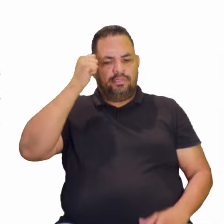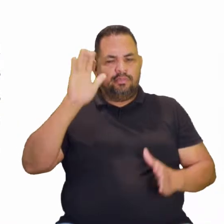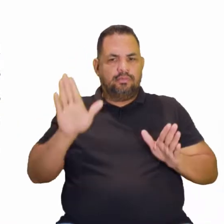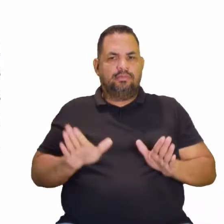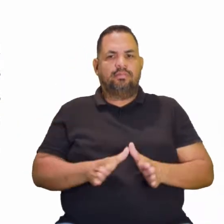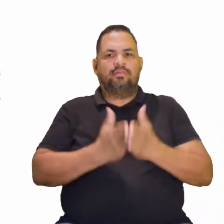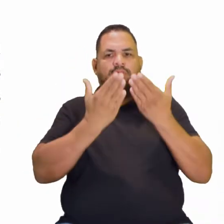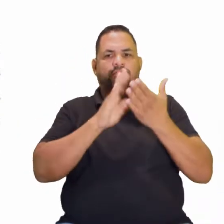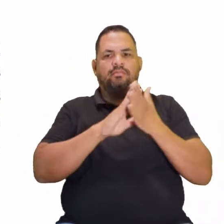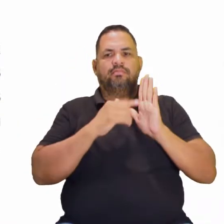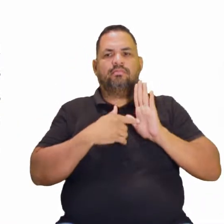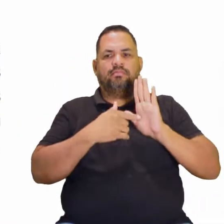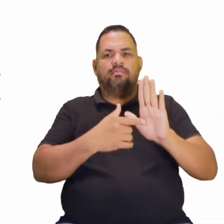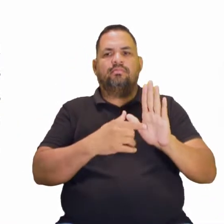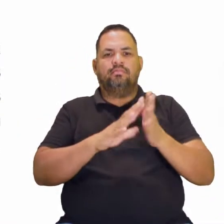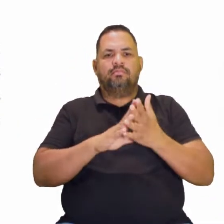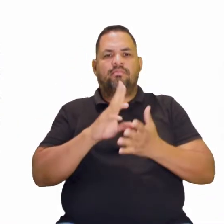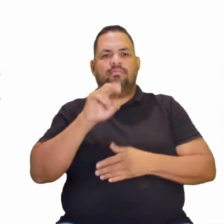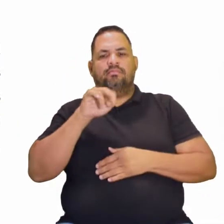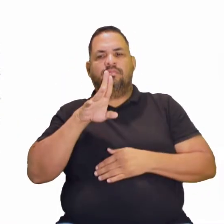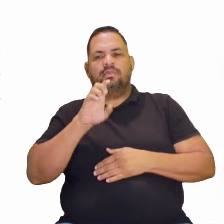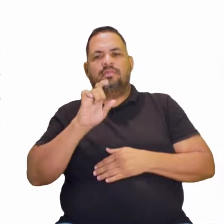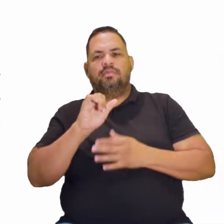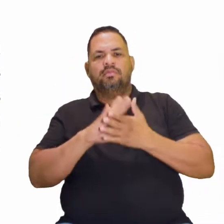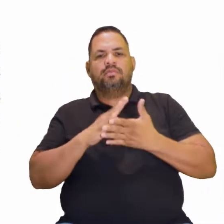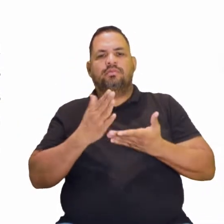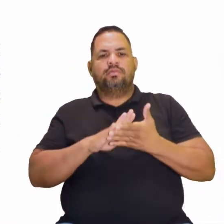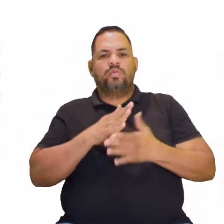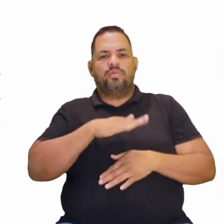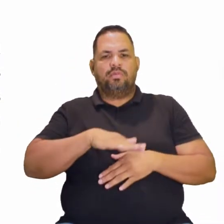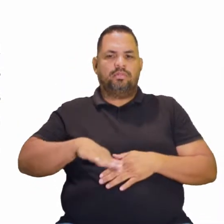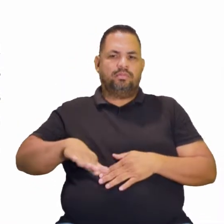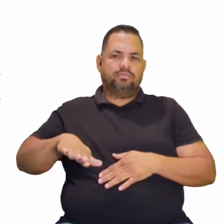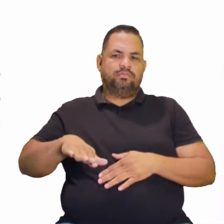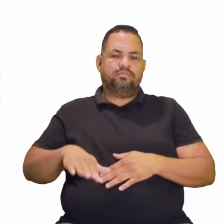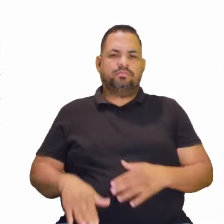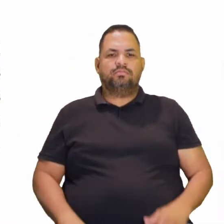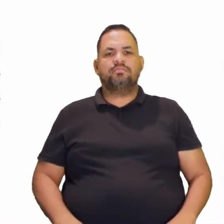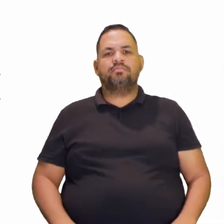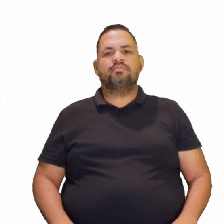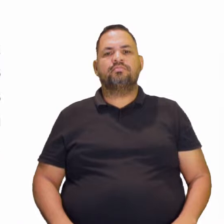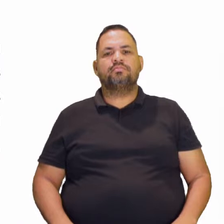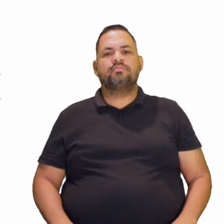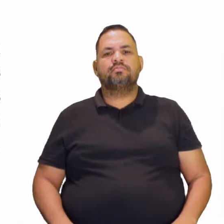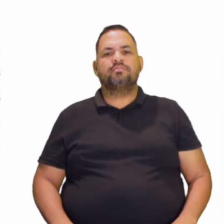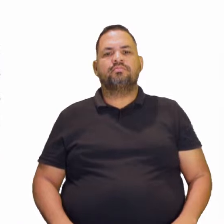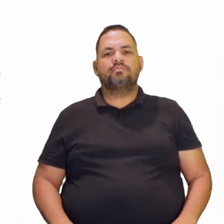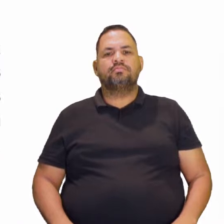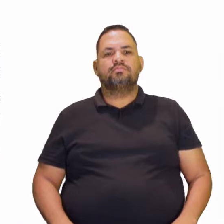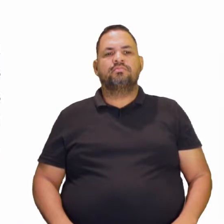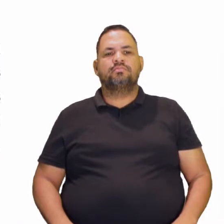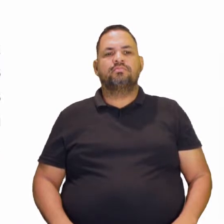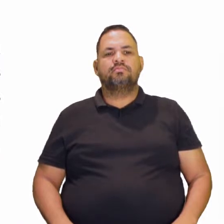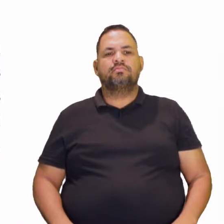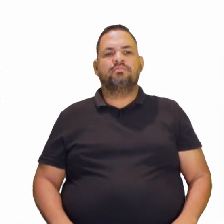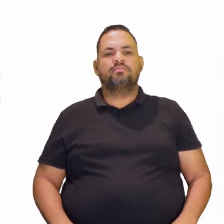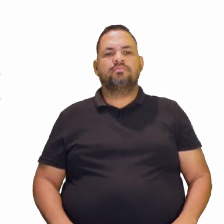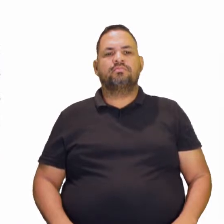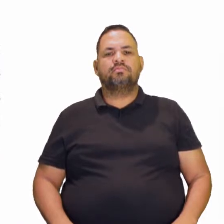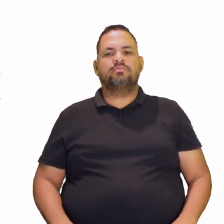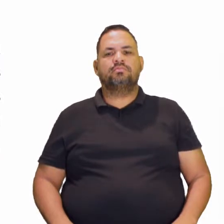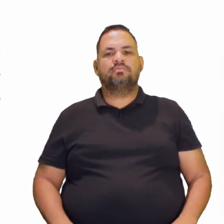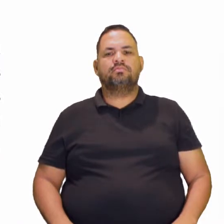de releitura da Virgem e o Menino, né? Ele,